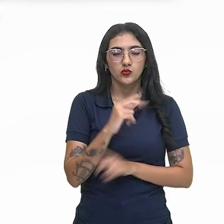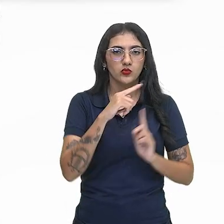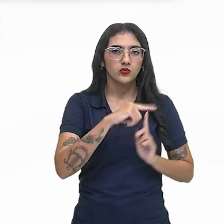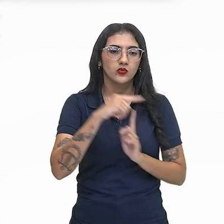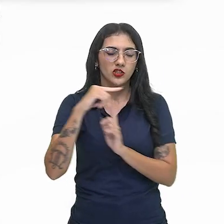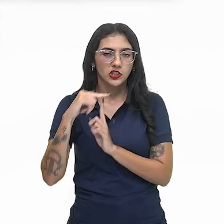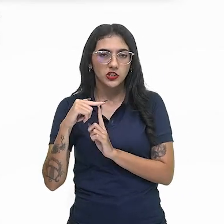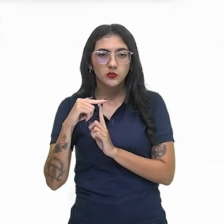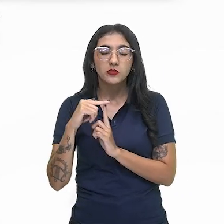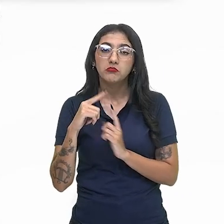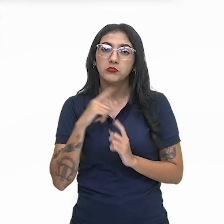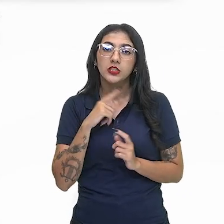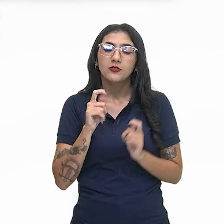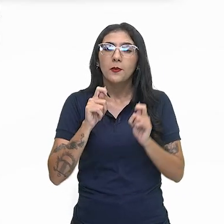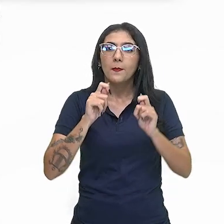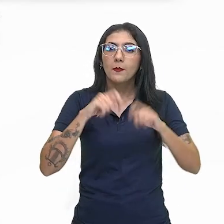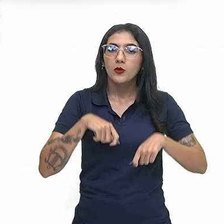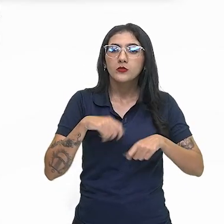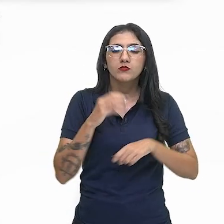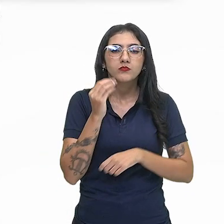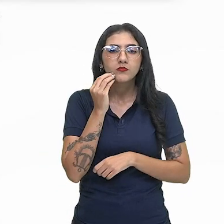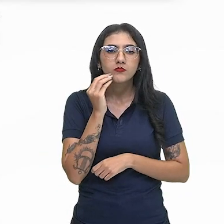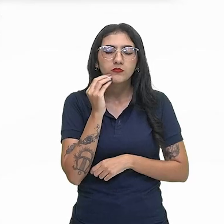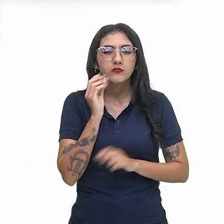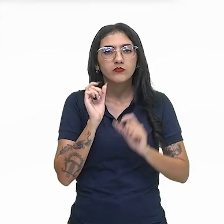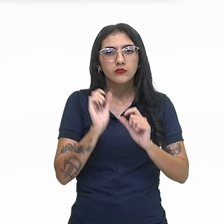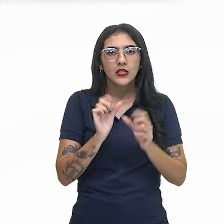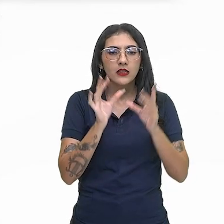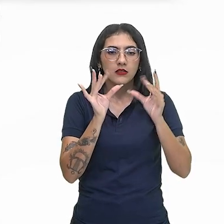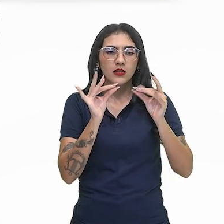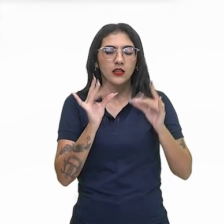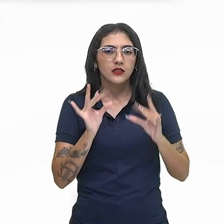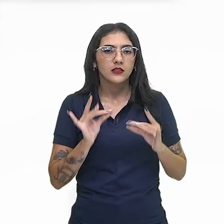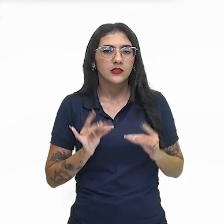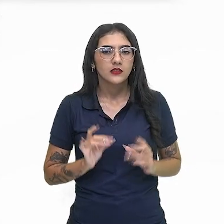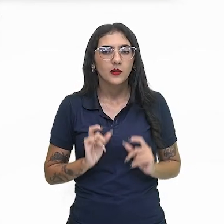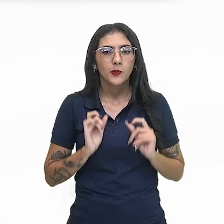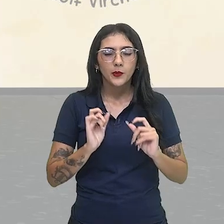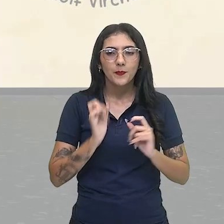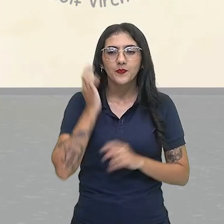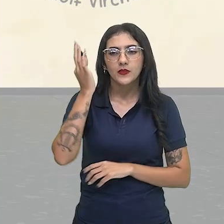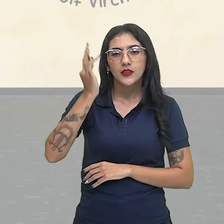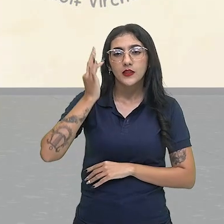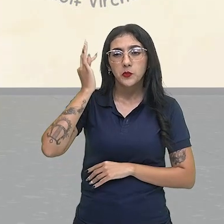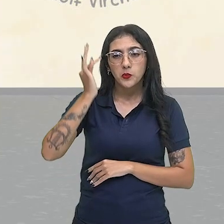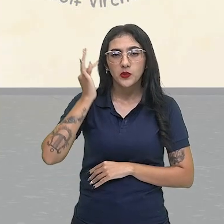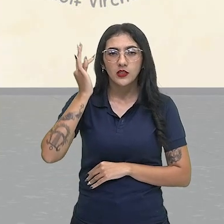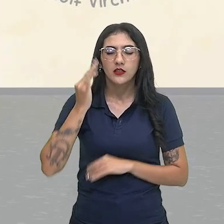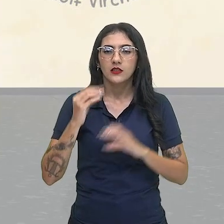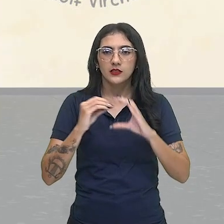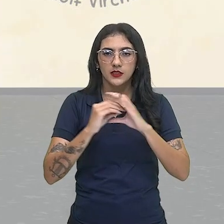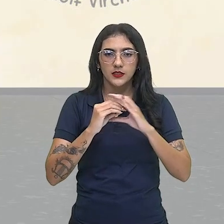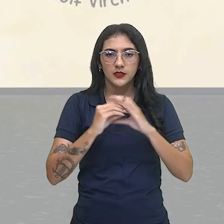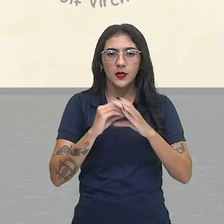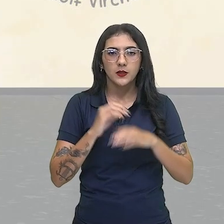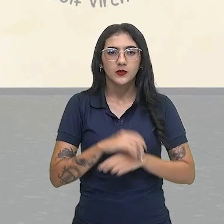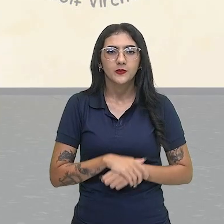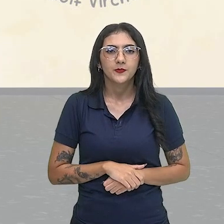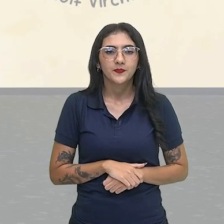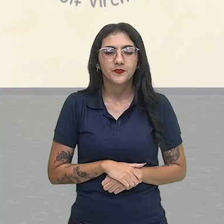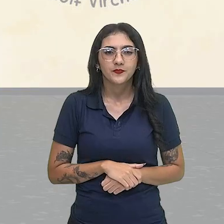eletrônica, né, foi possível aí nós descrevermos o que é chamado de teoria celular. Então, com o advento